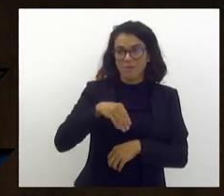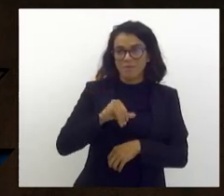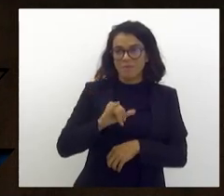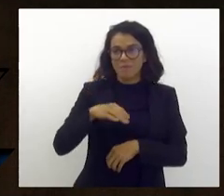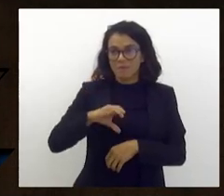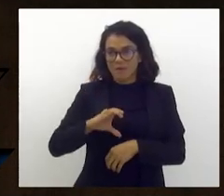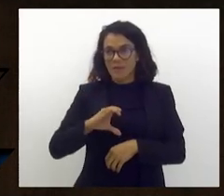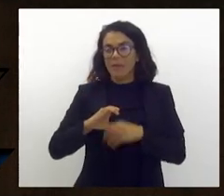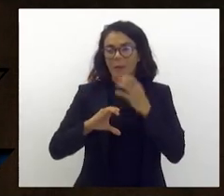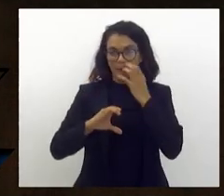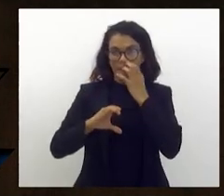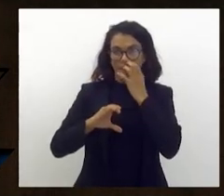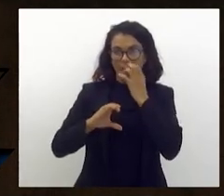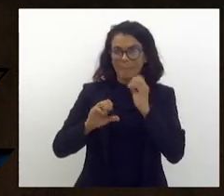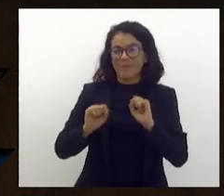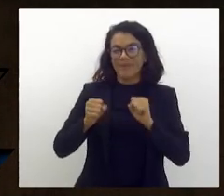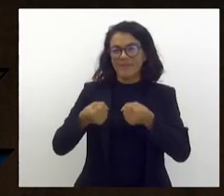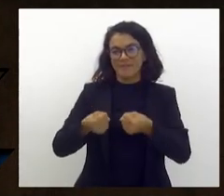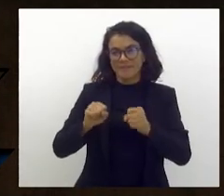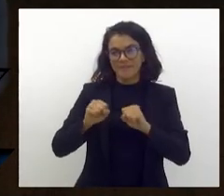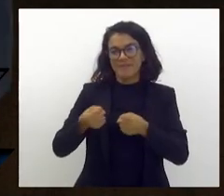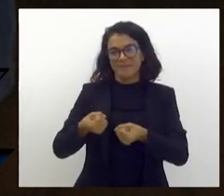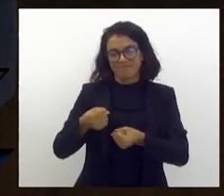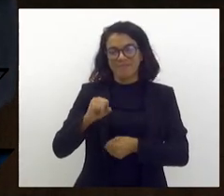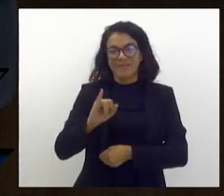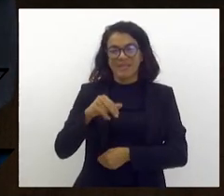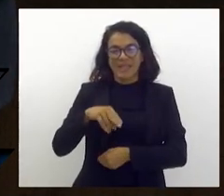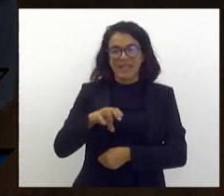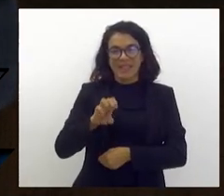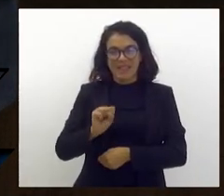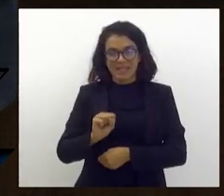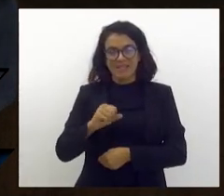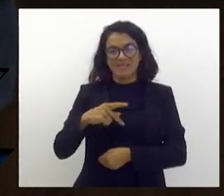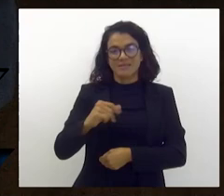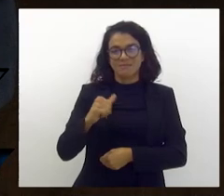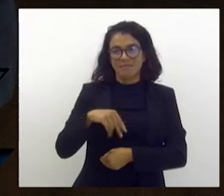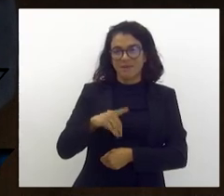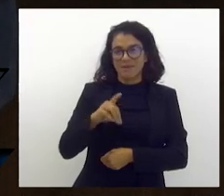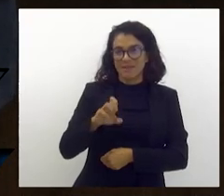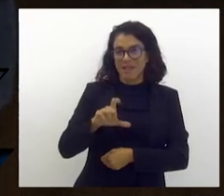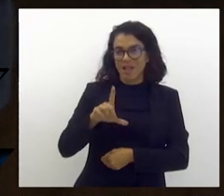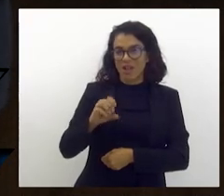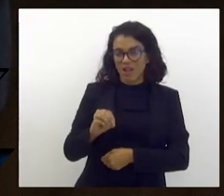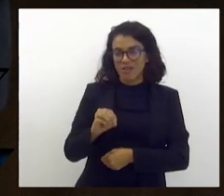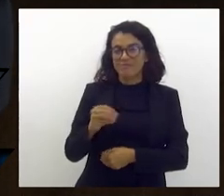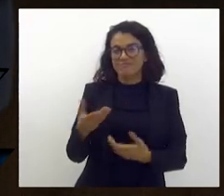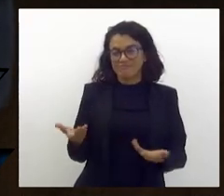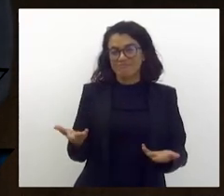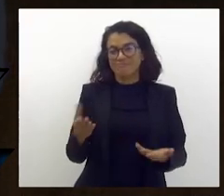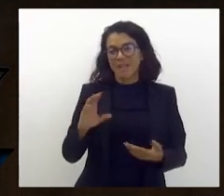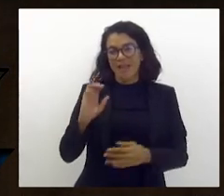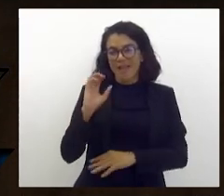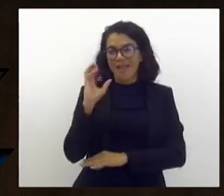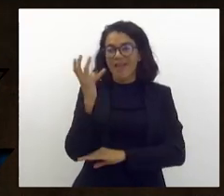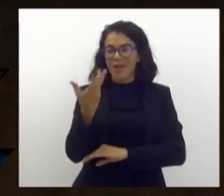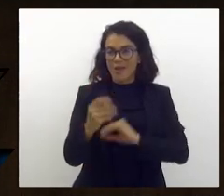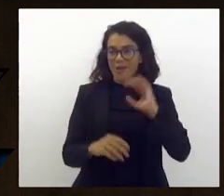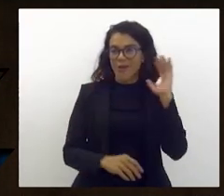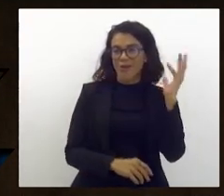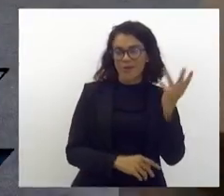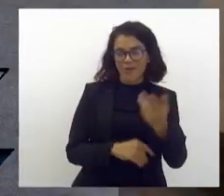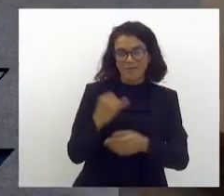sempre a Inês Pandeló, de uma natureza saudável,